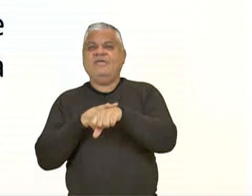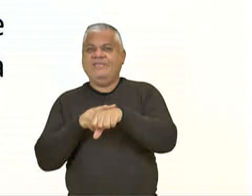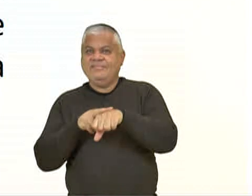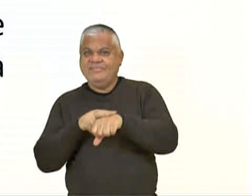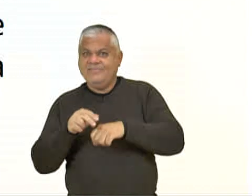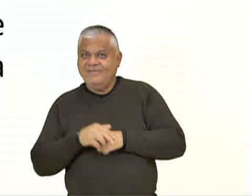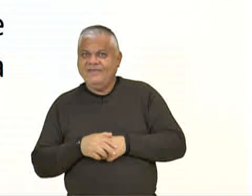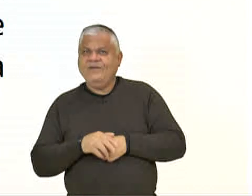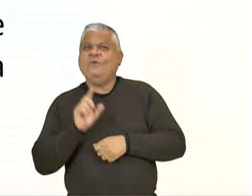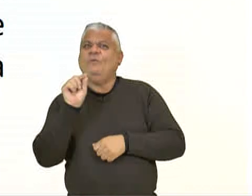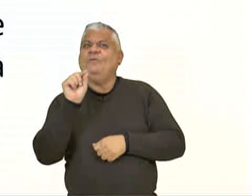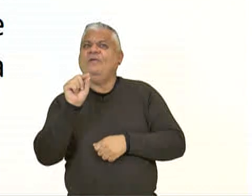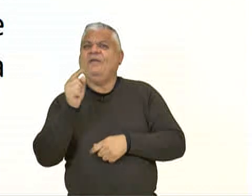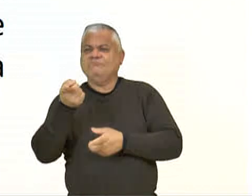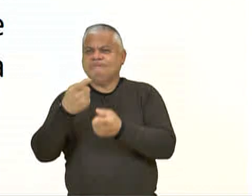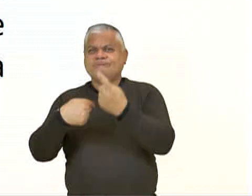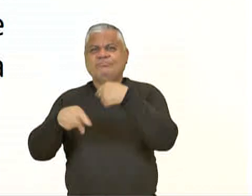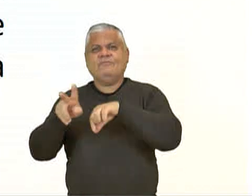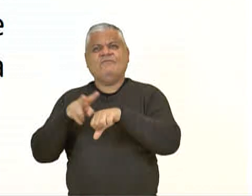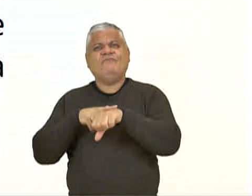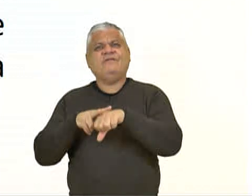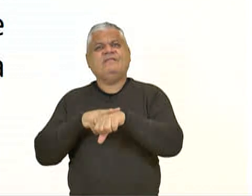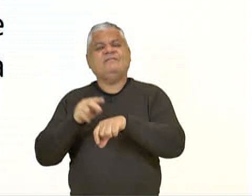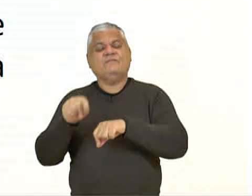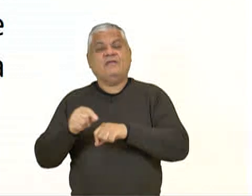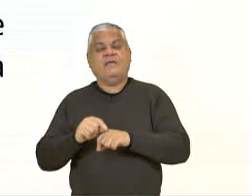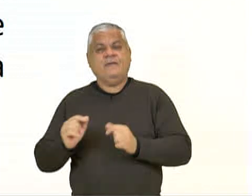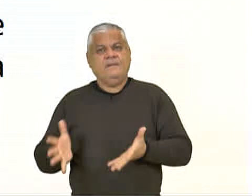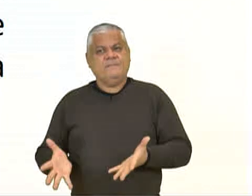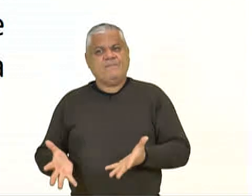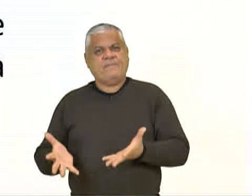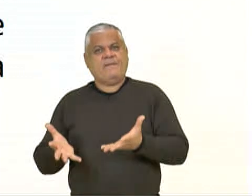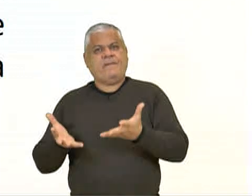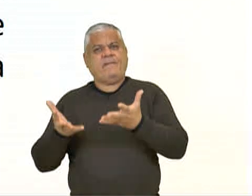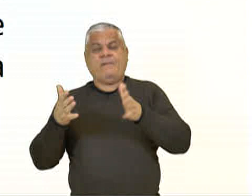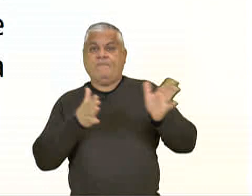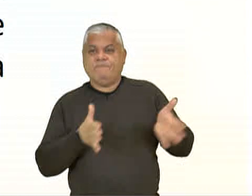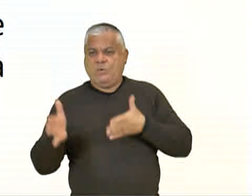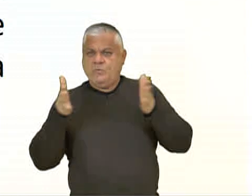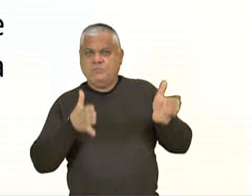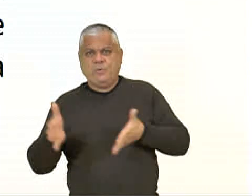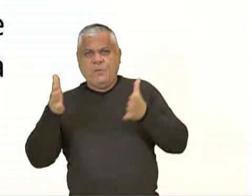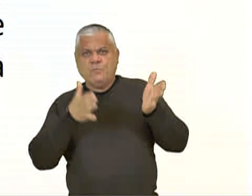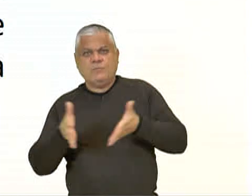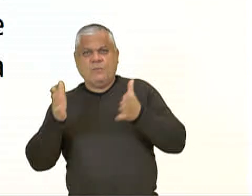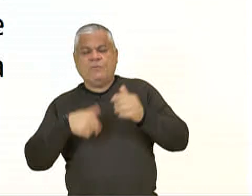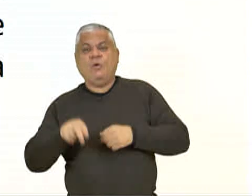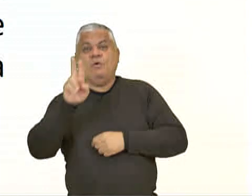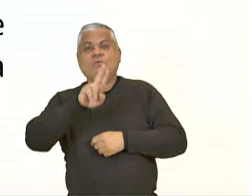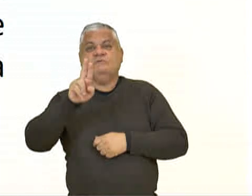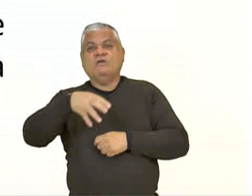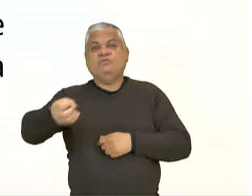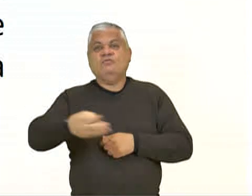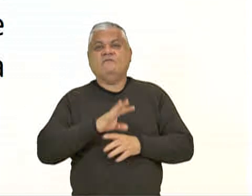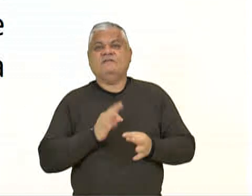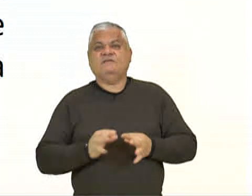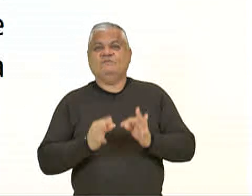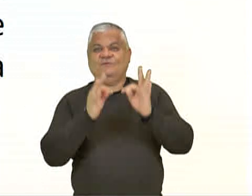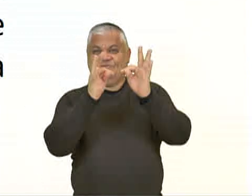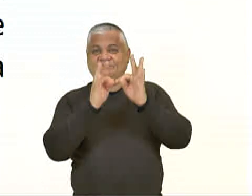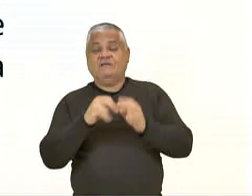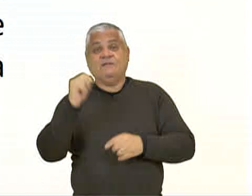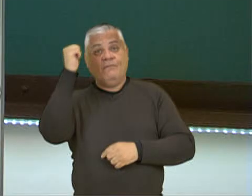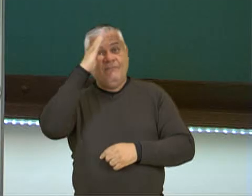E o que era o objetivo da Revolução Verde? Aumentar a produtividade, utilizando novas tecnologias. E o